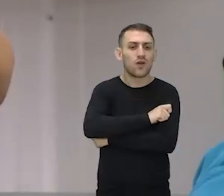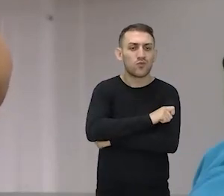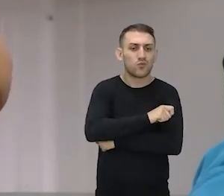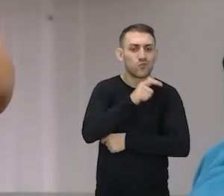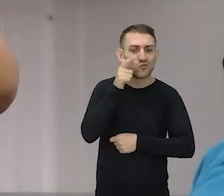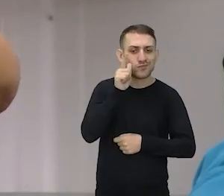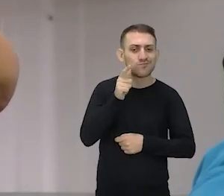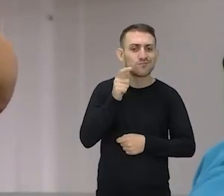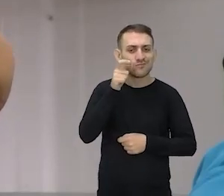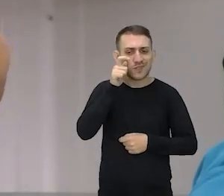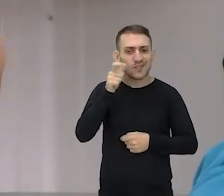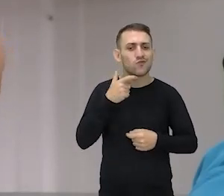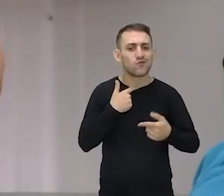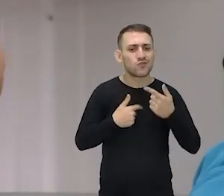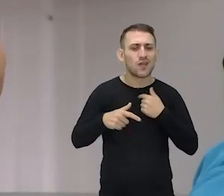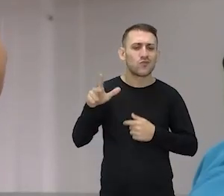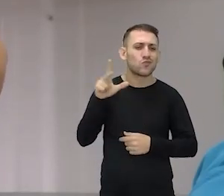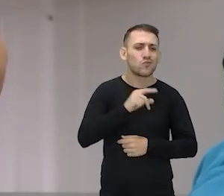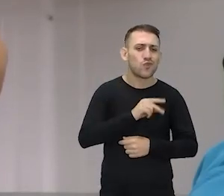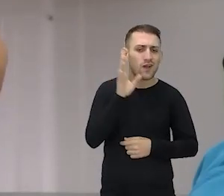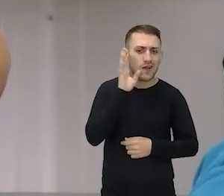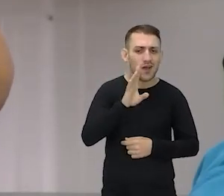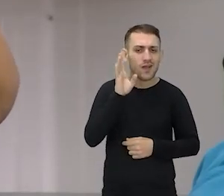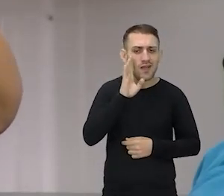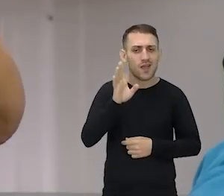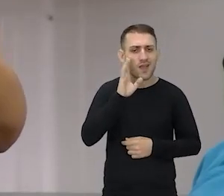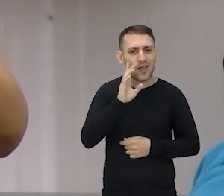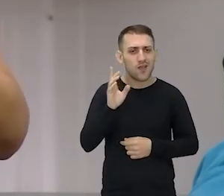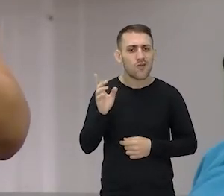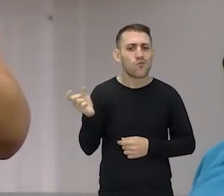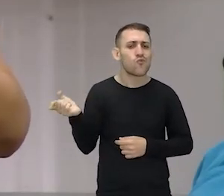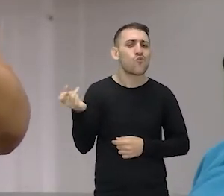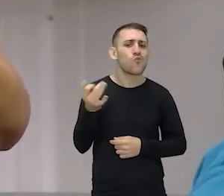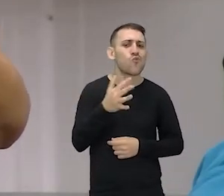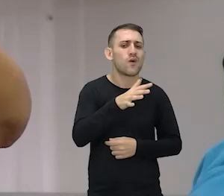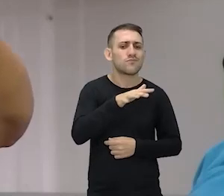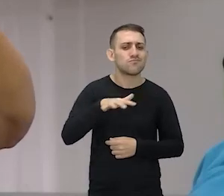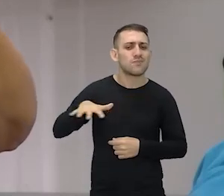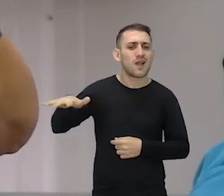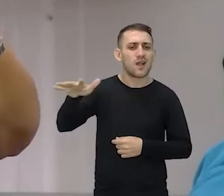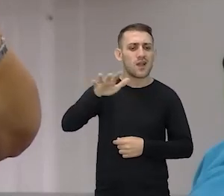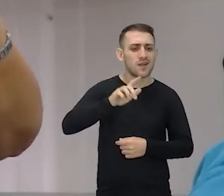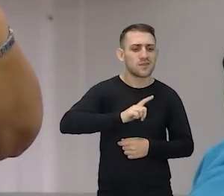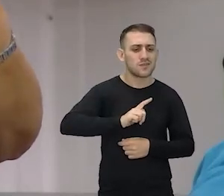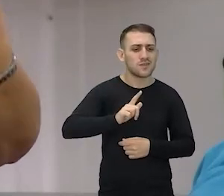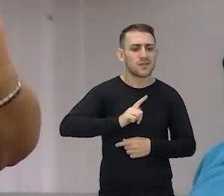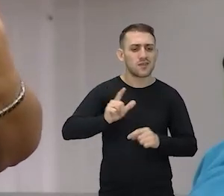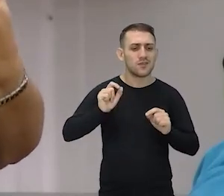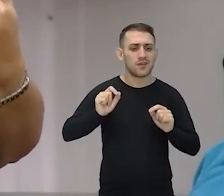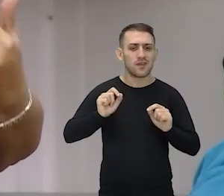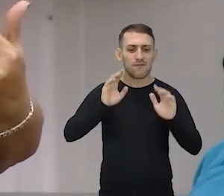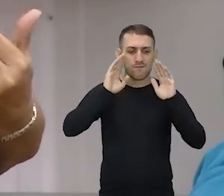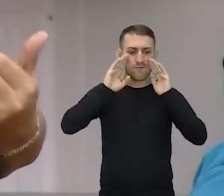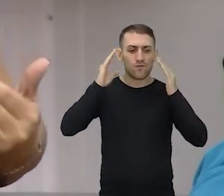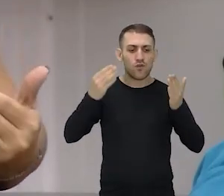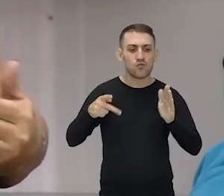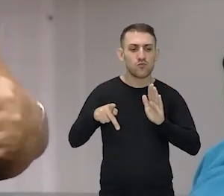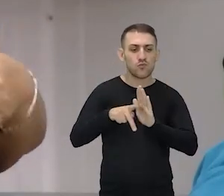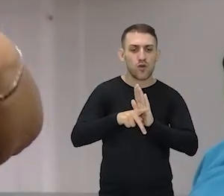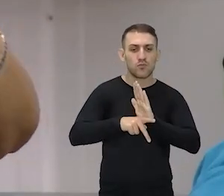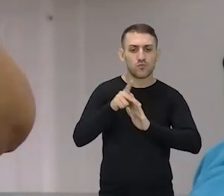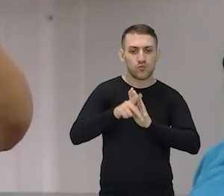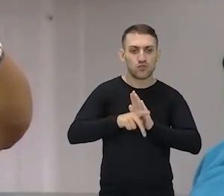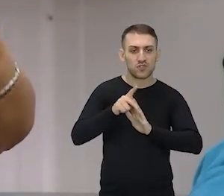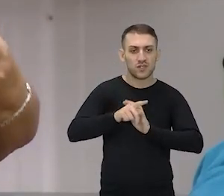um maior interesse. Nossa, que bacana, quantas áreas foram inspiradas nesse projeto,